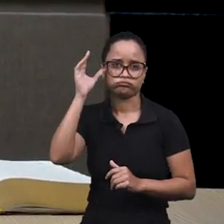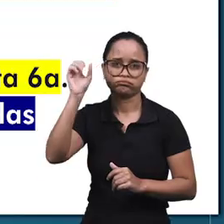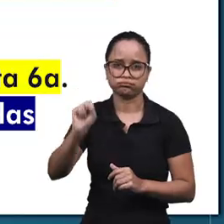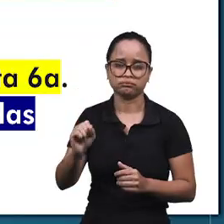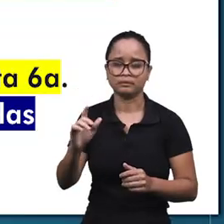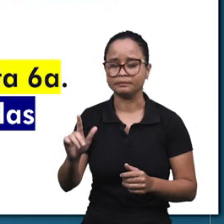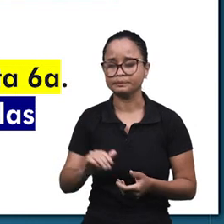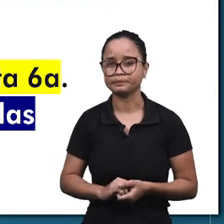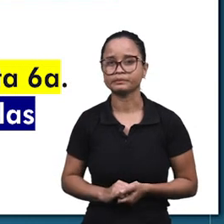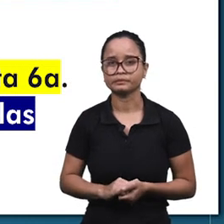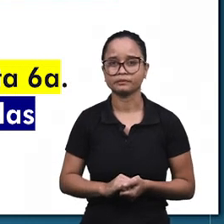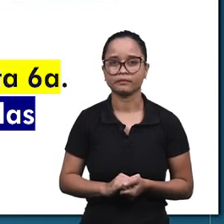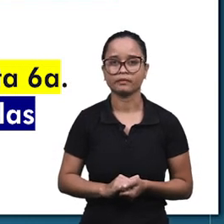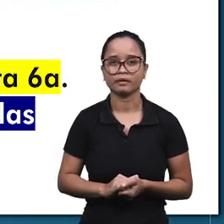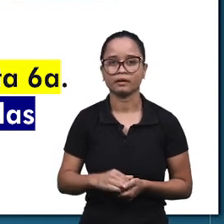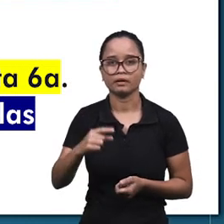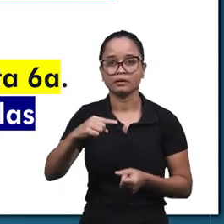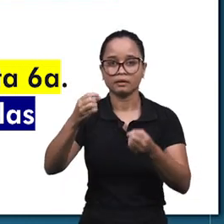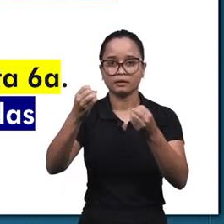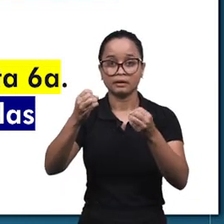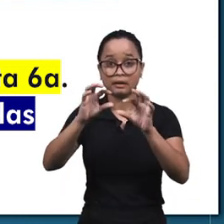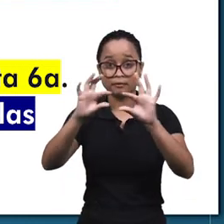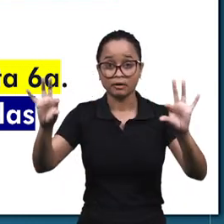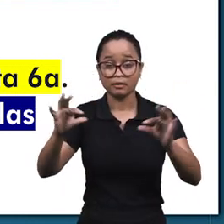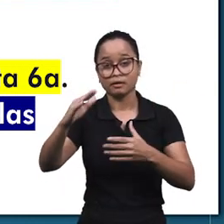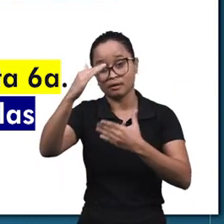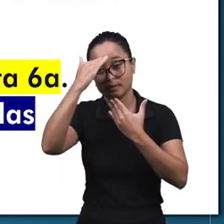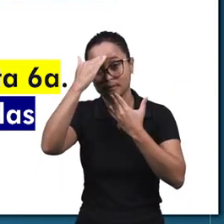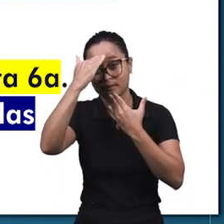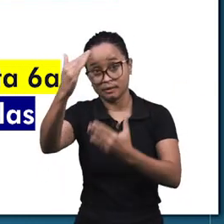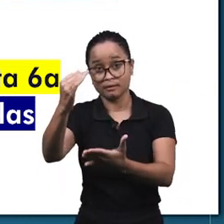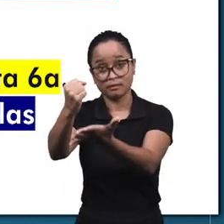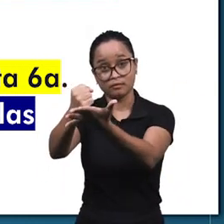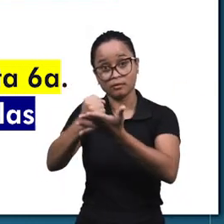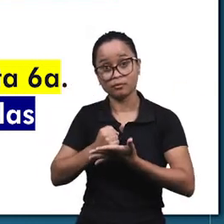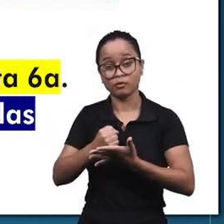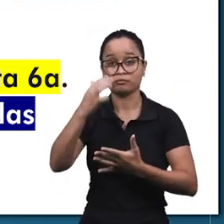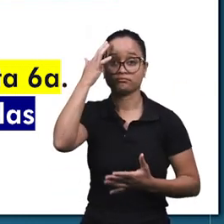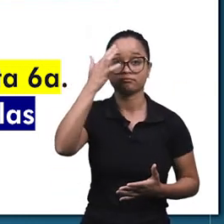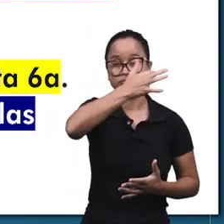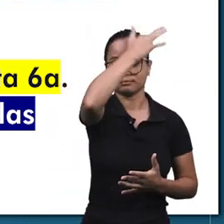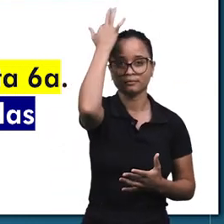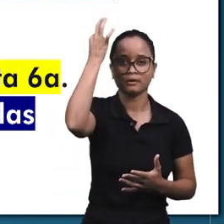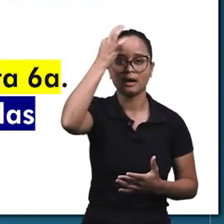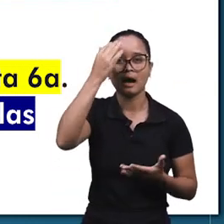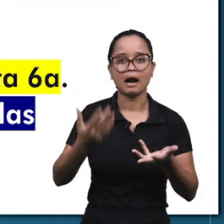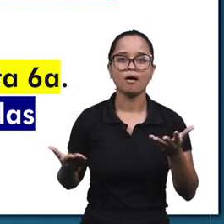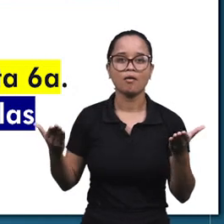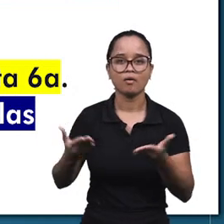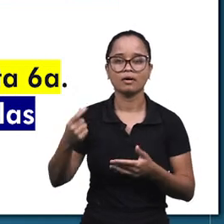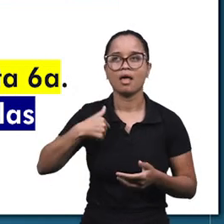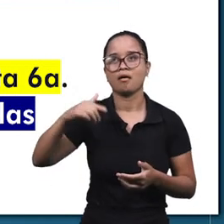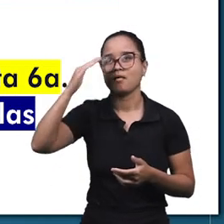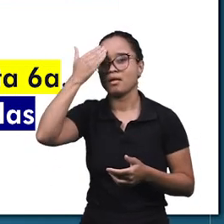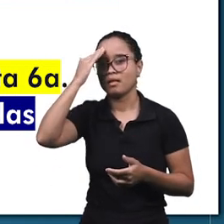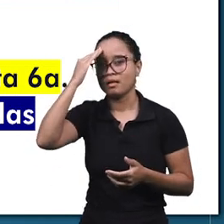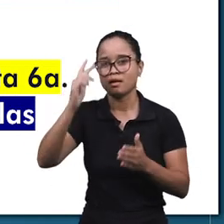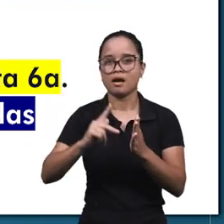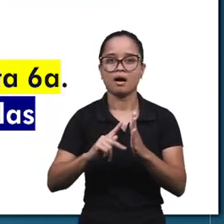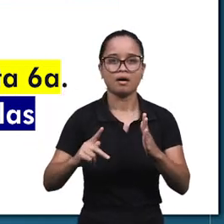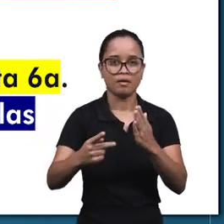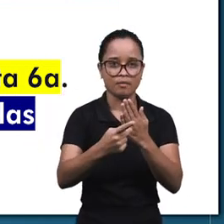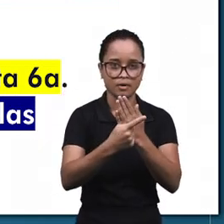assim: graças à ajuda do Espírito Santo, agora eu entendi